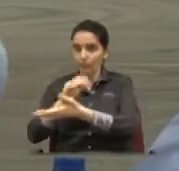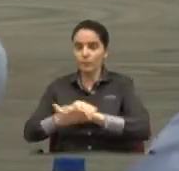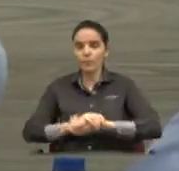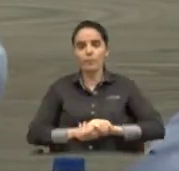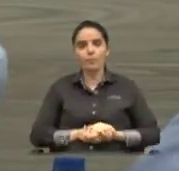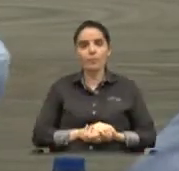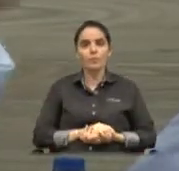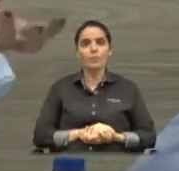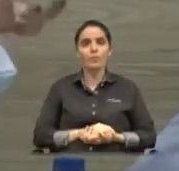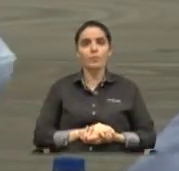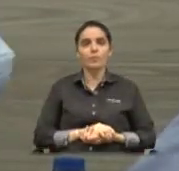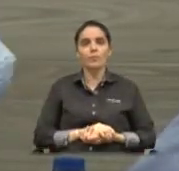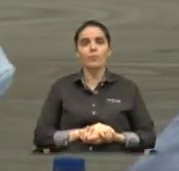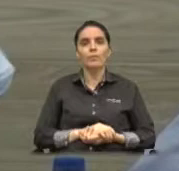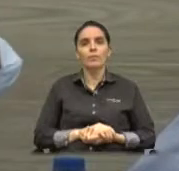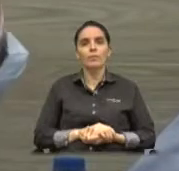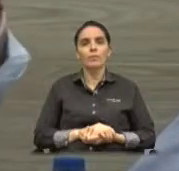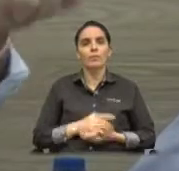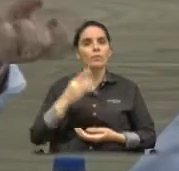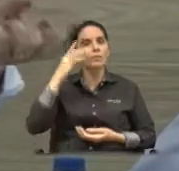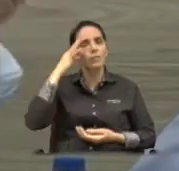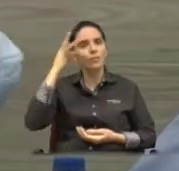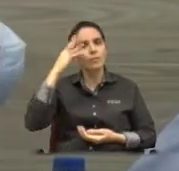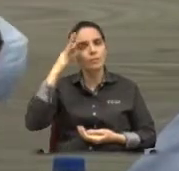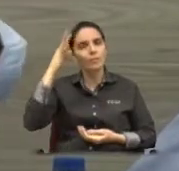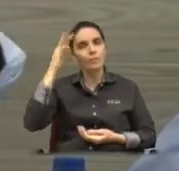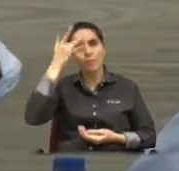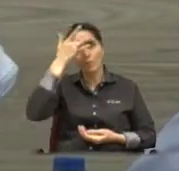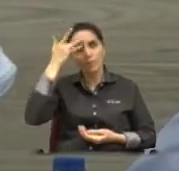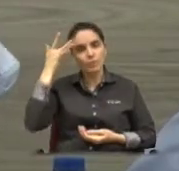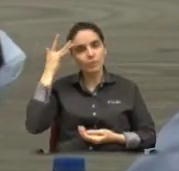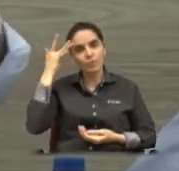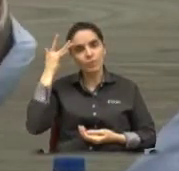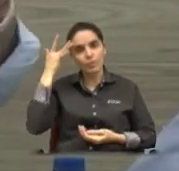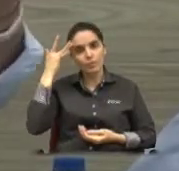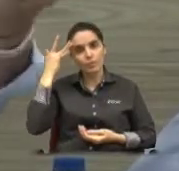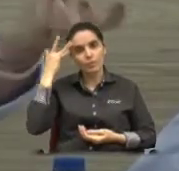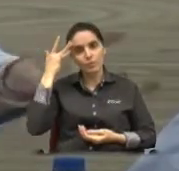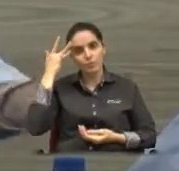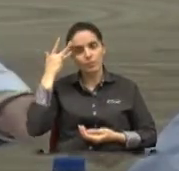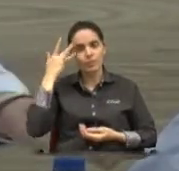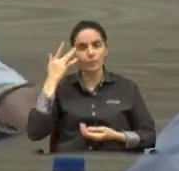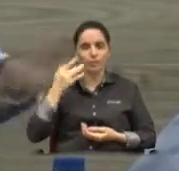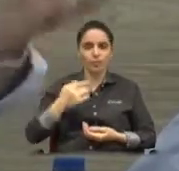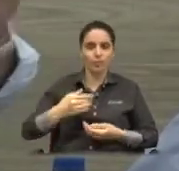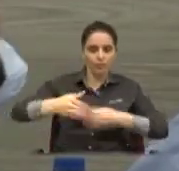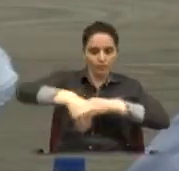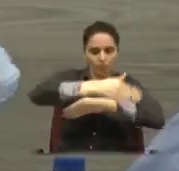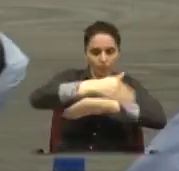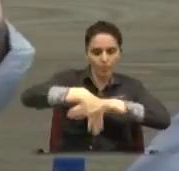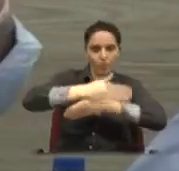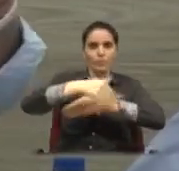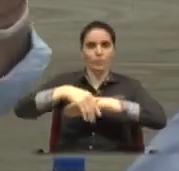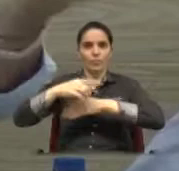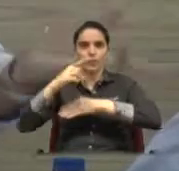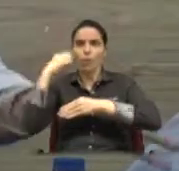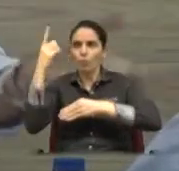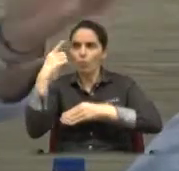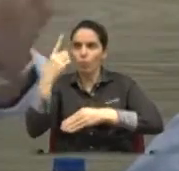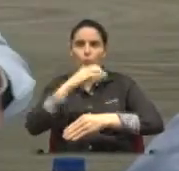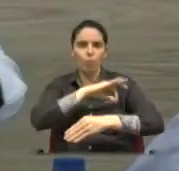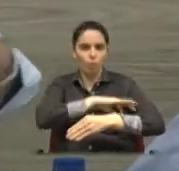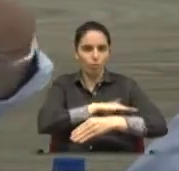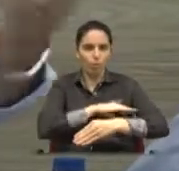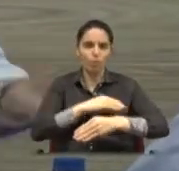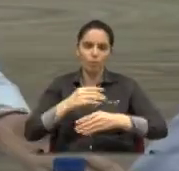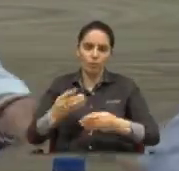aí você imagina realmente essas pessoas tendo que circular, tem que ter pessoas efetivo para poder trazer